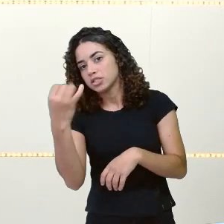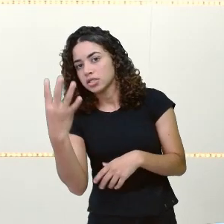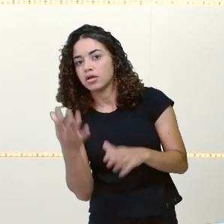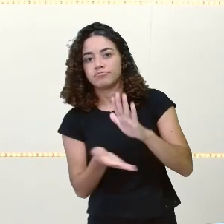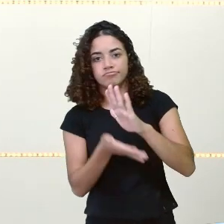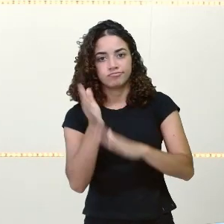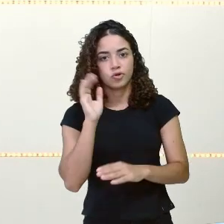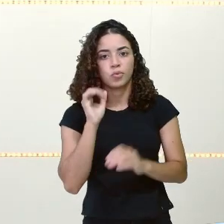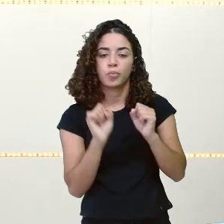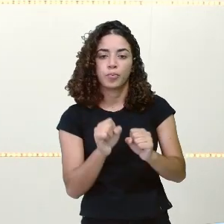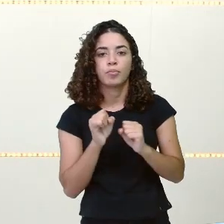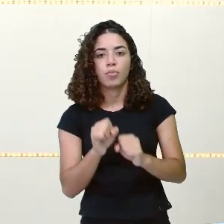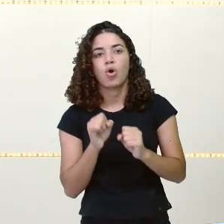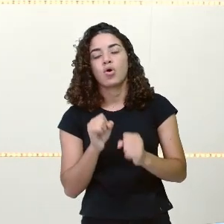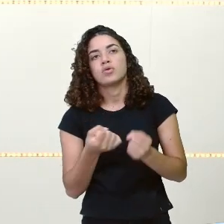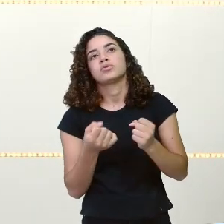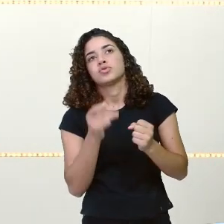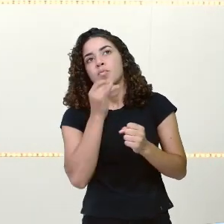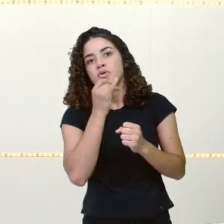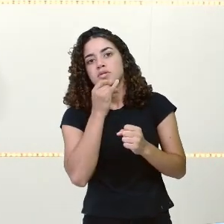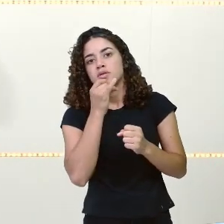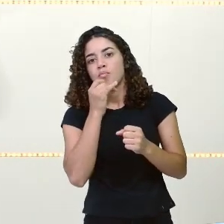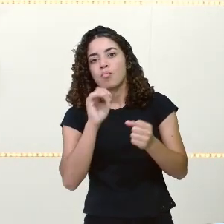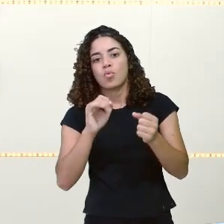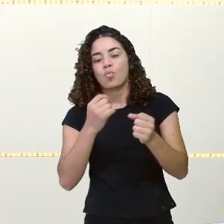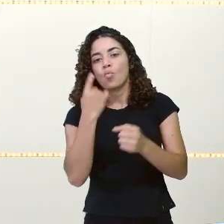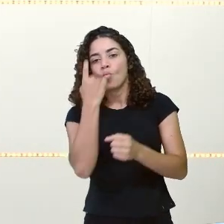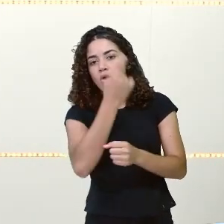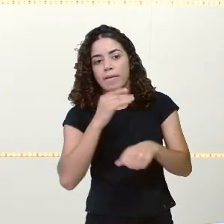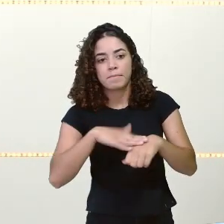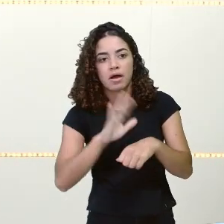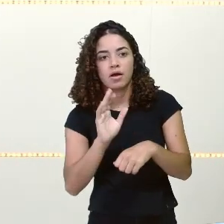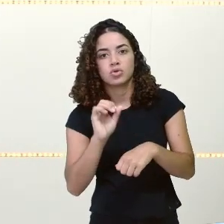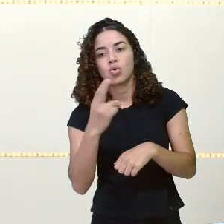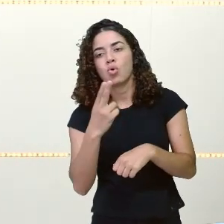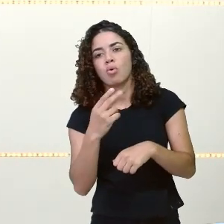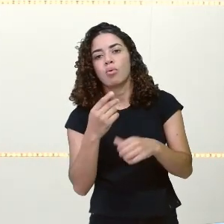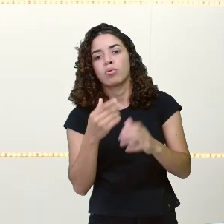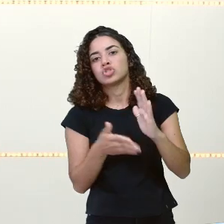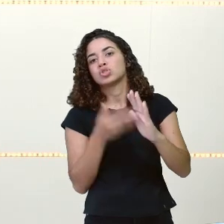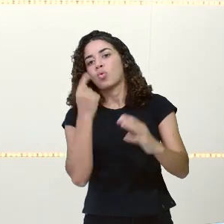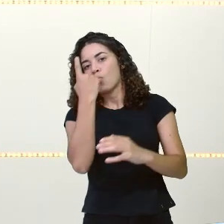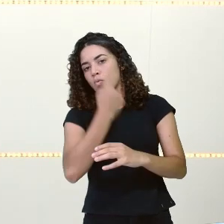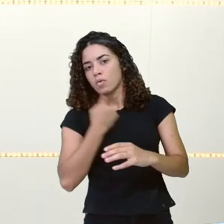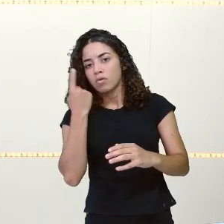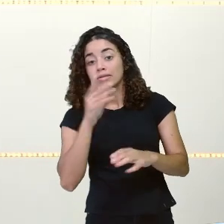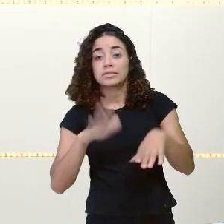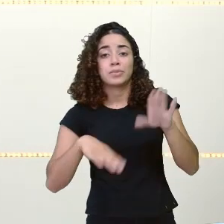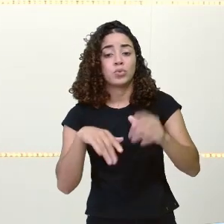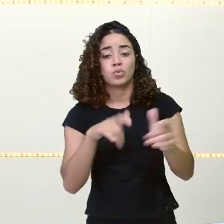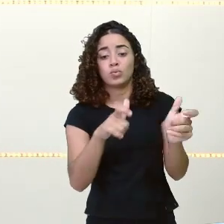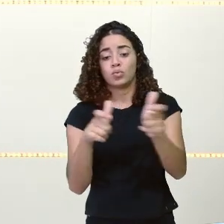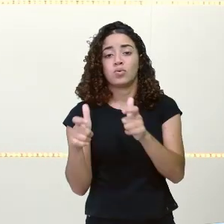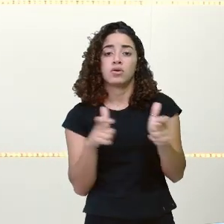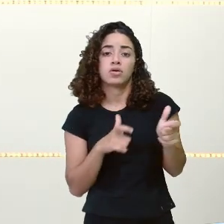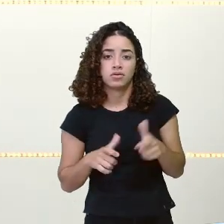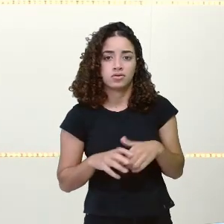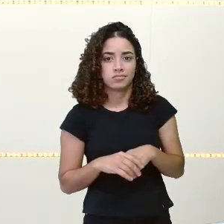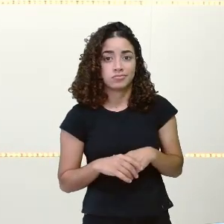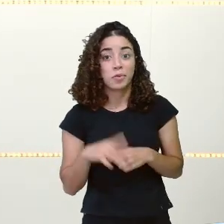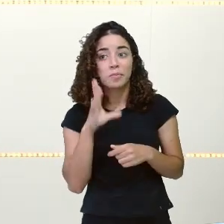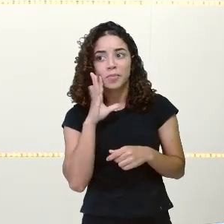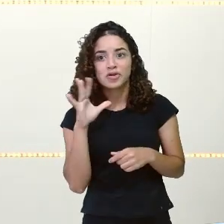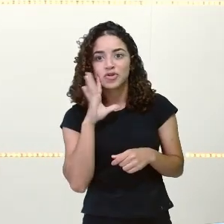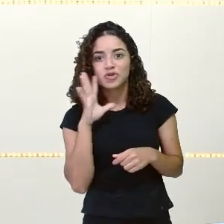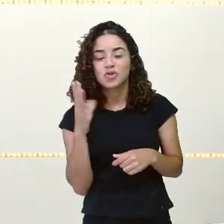pode ganhar 1 hora ou você pode perder 1 hora, dependendo do local que você vai aqui pelo Brasil. Imagina pelo